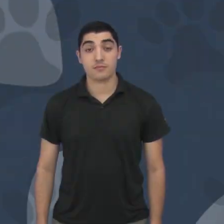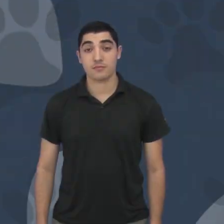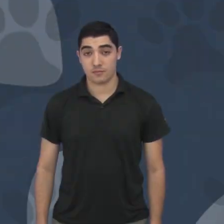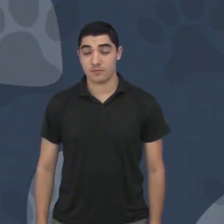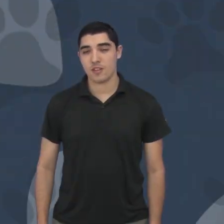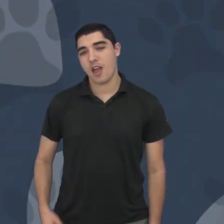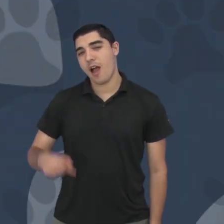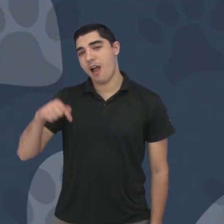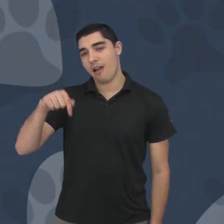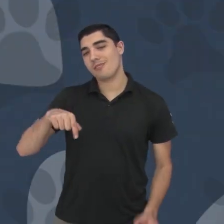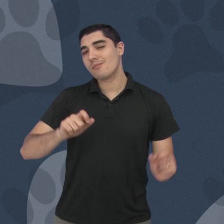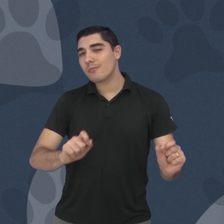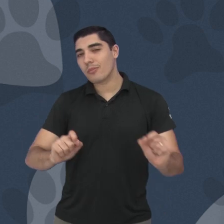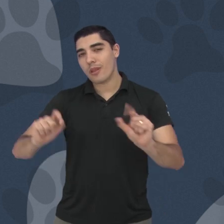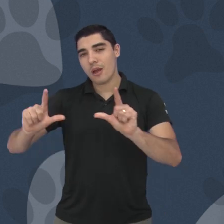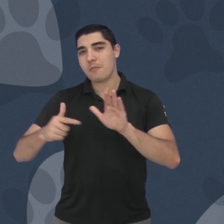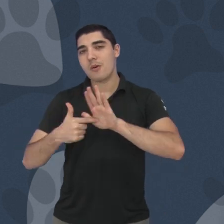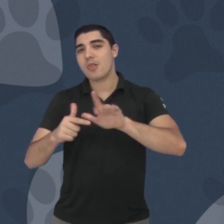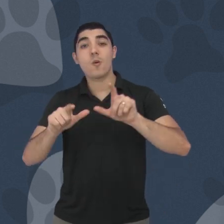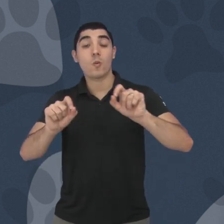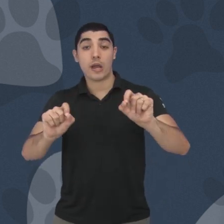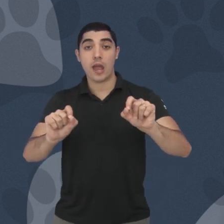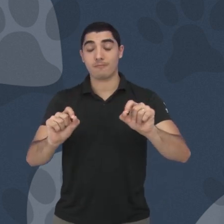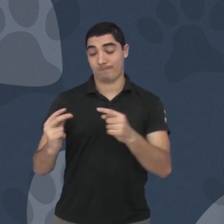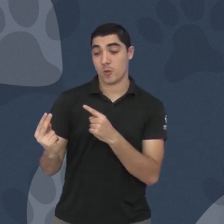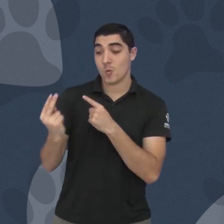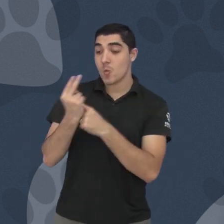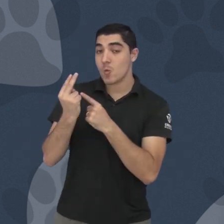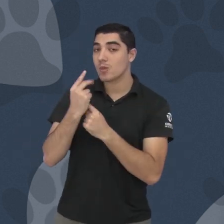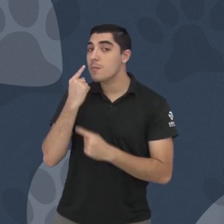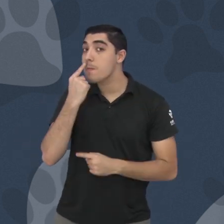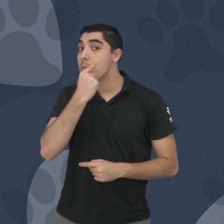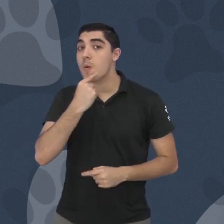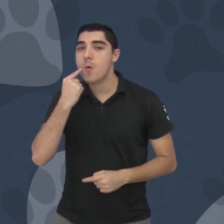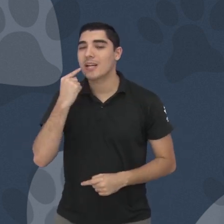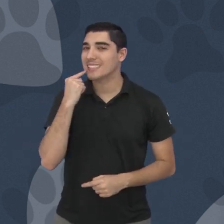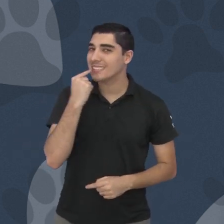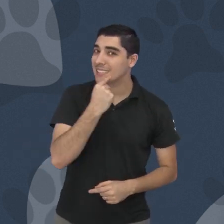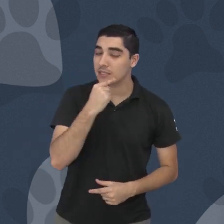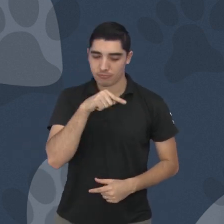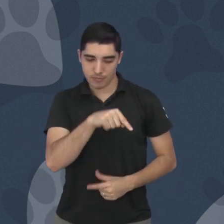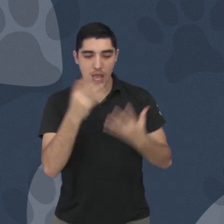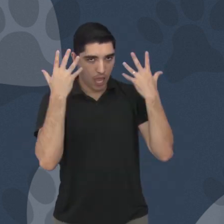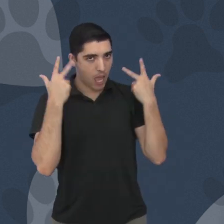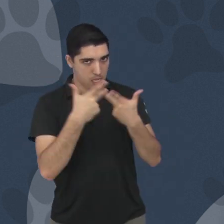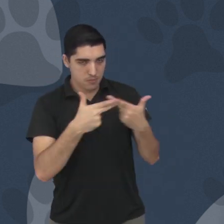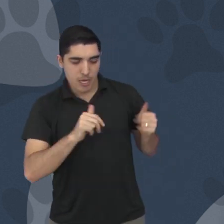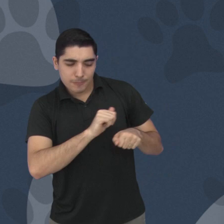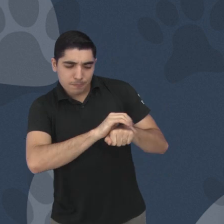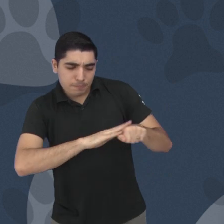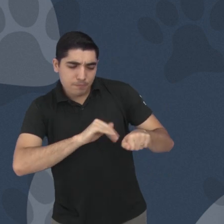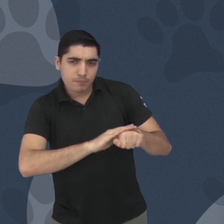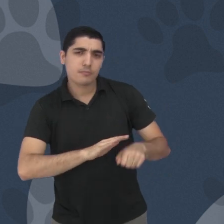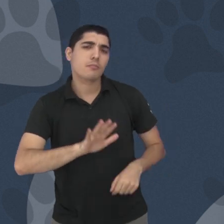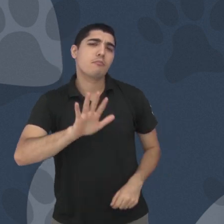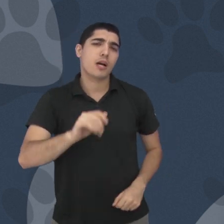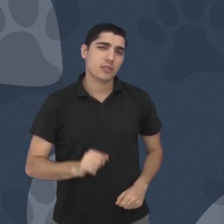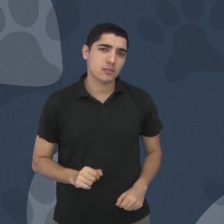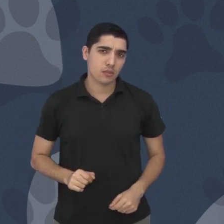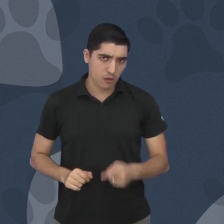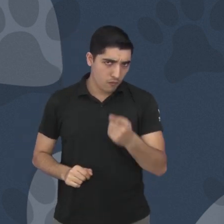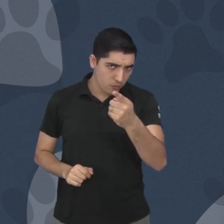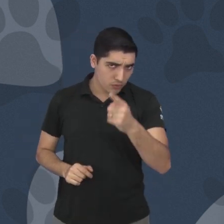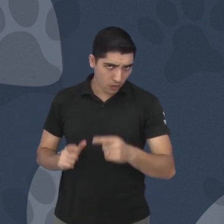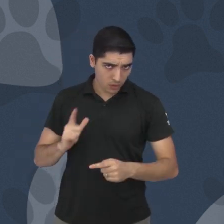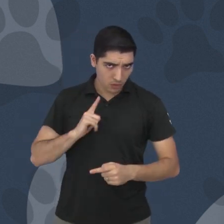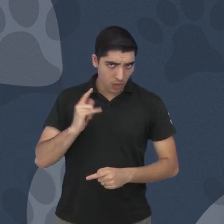Hoje aqui no Galeria Pet a gente está falando sobre cuidados odontológicos com os nossos animais de estimação. Mas e você, hein? Você tem cuidado bem